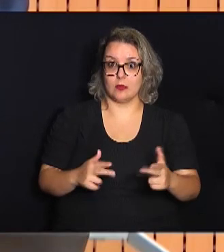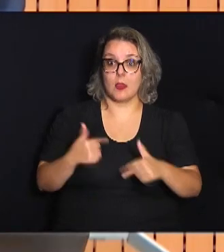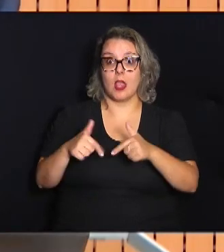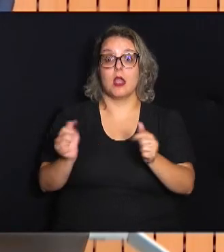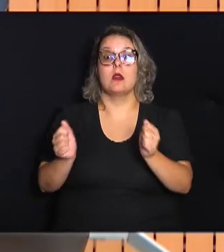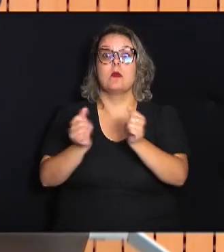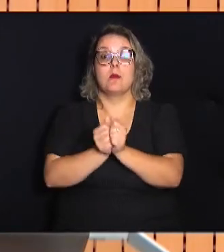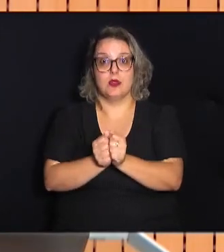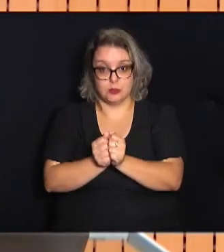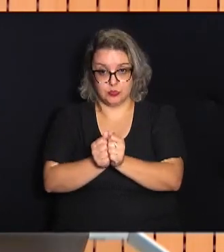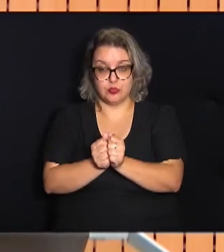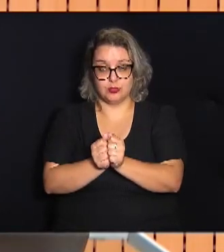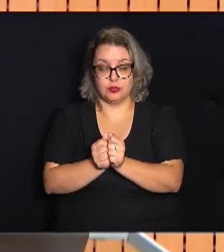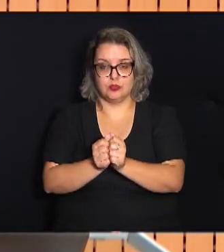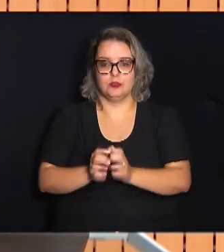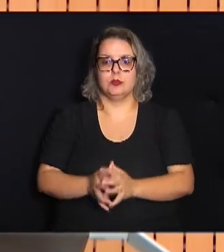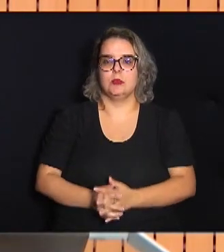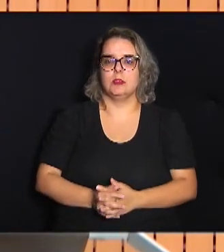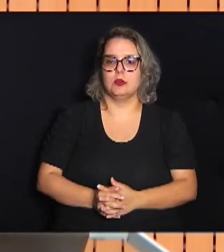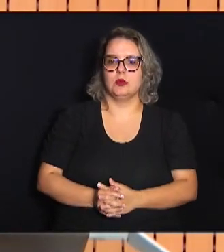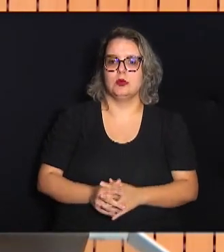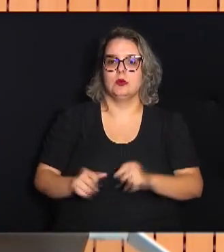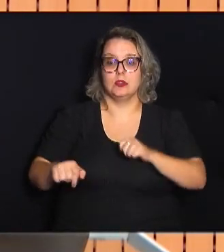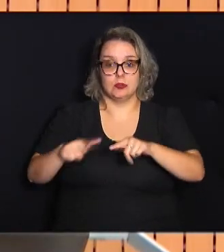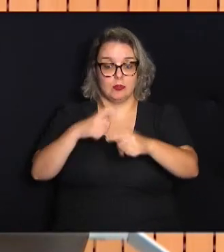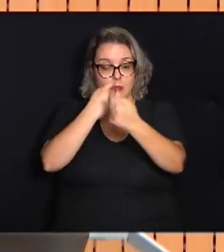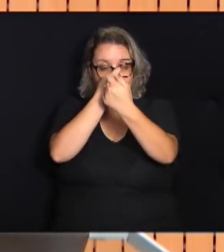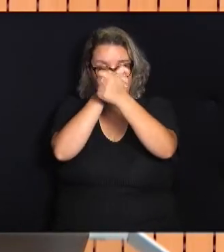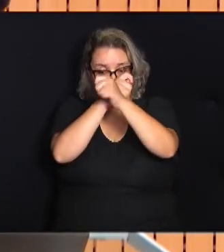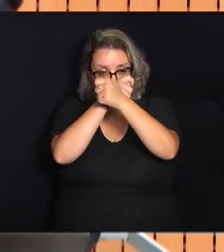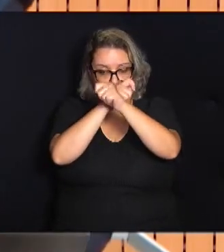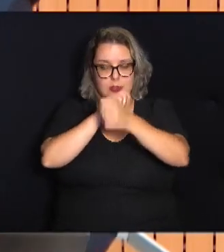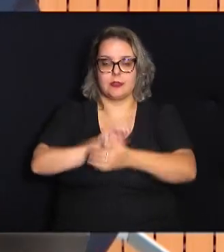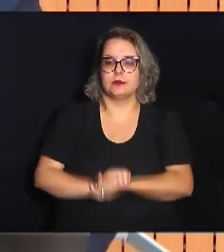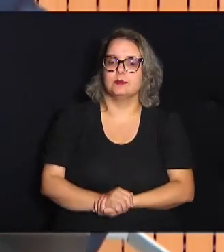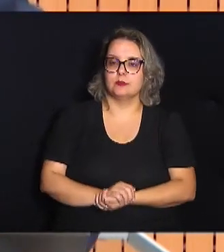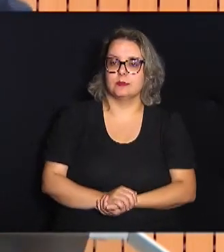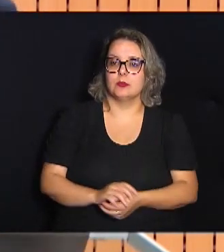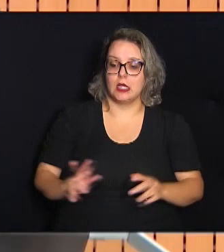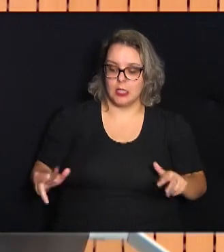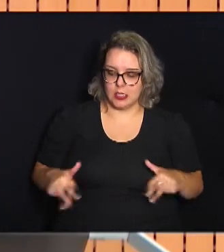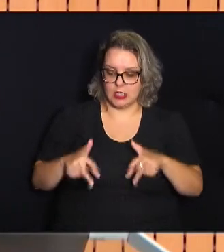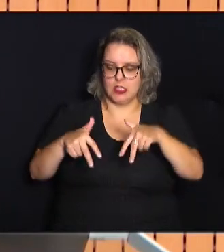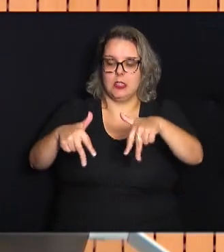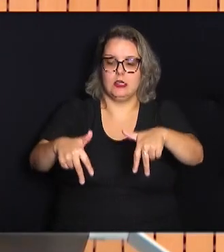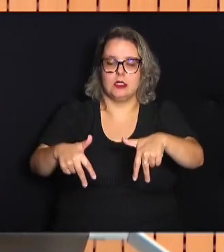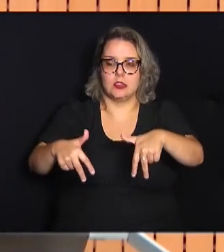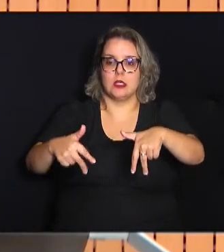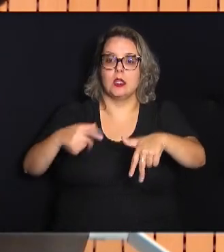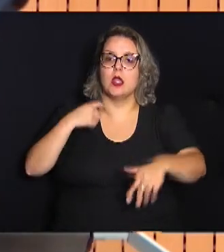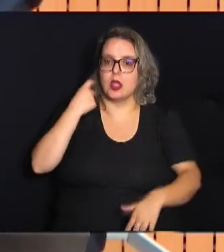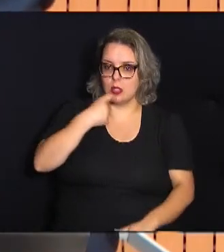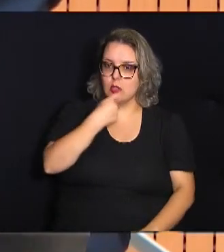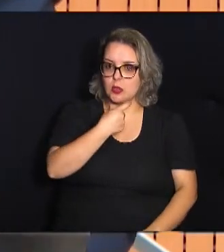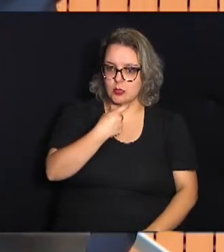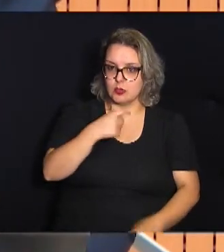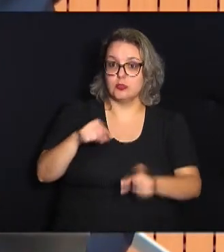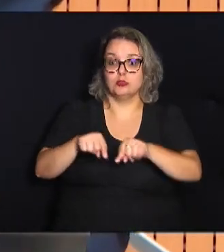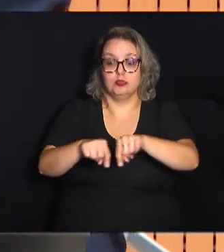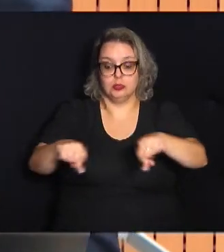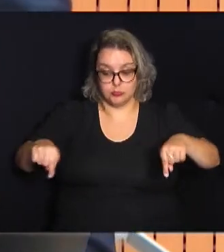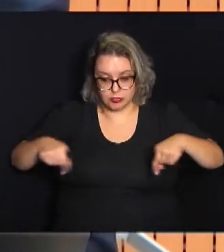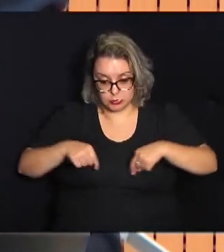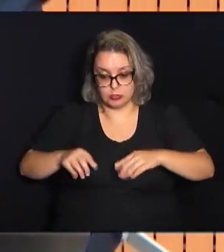juntas. Se formaram na PUC e ambas são dentistas de consultório